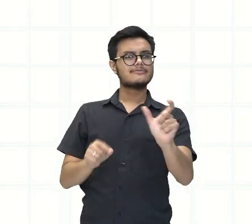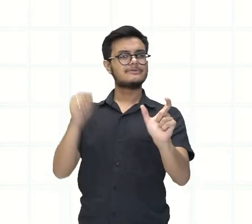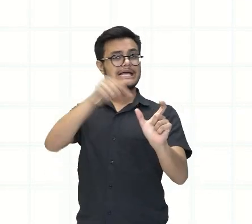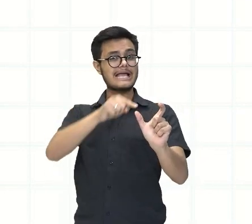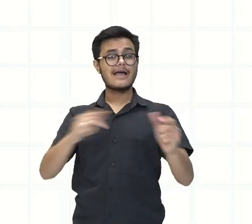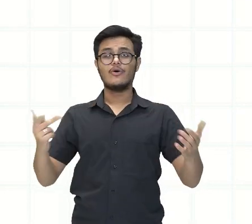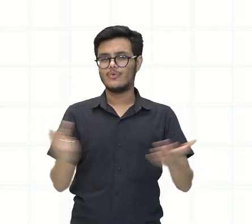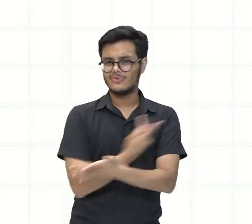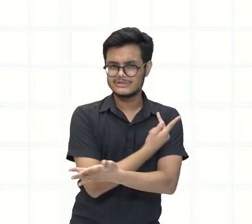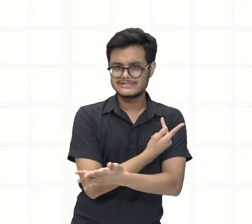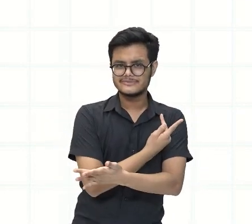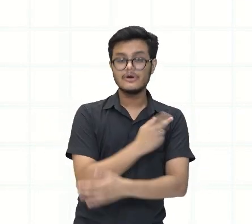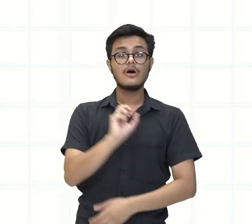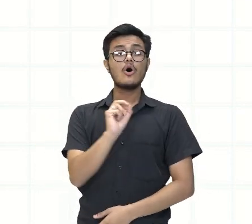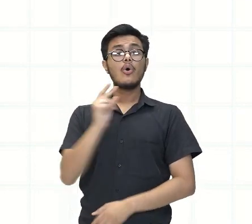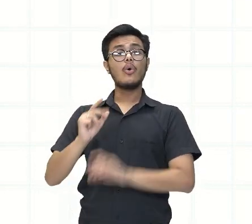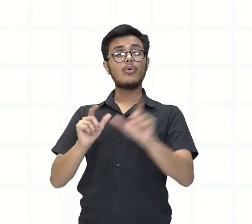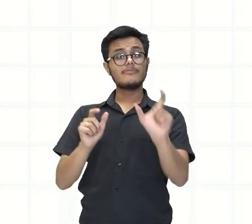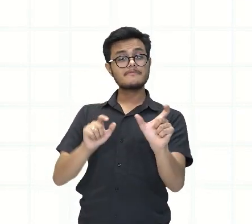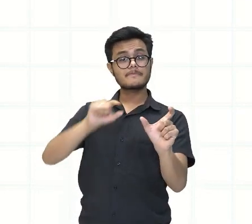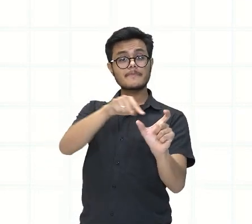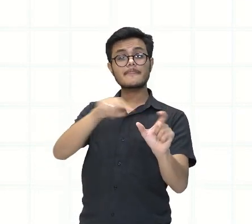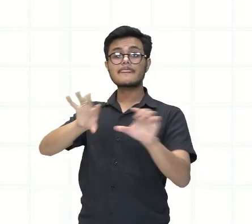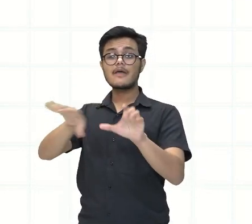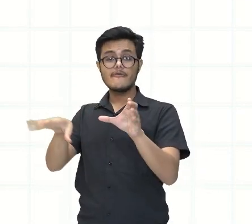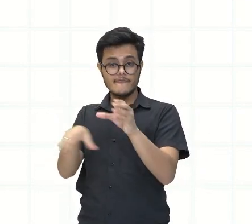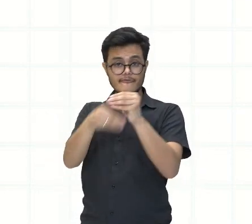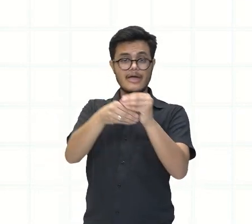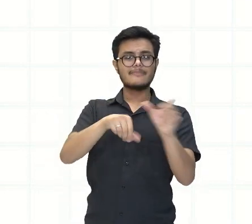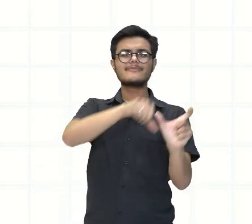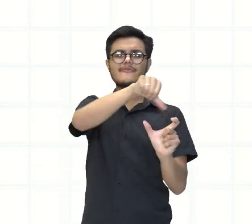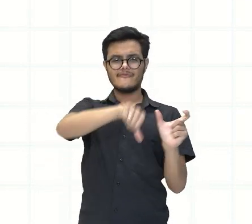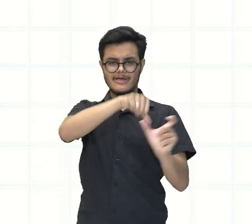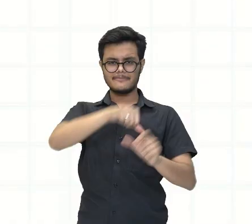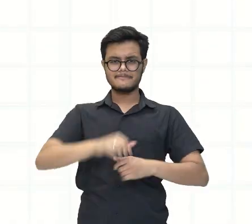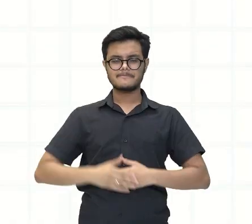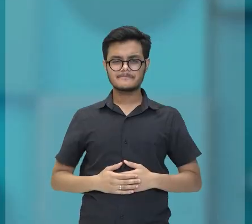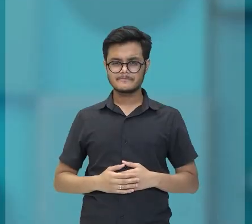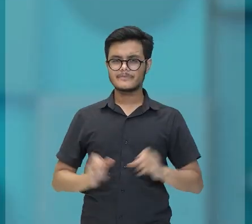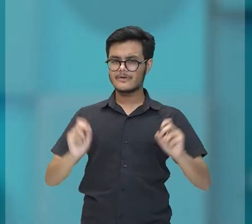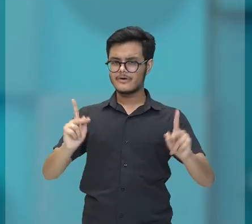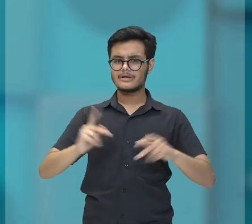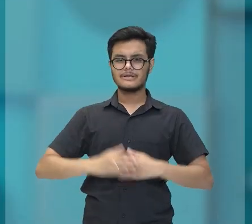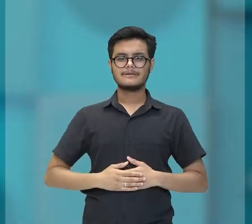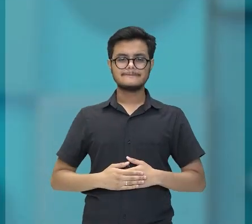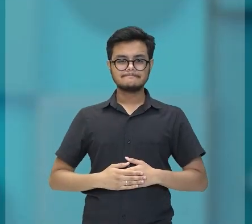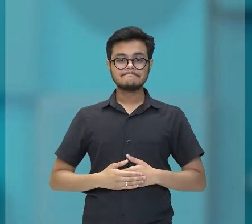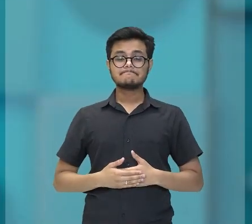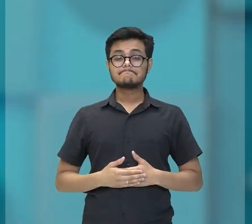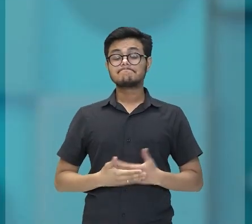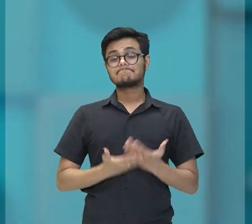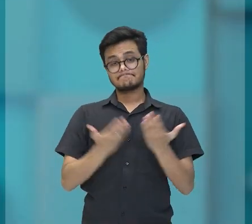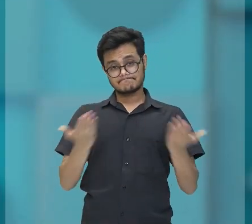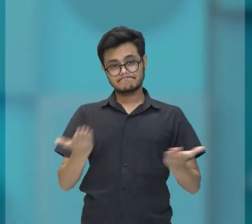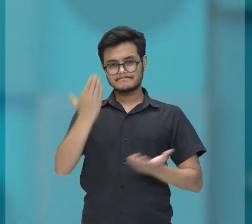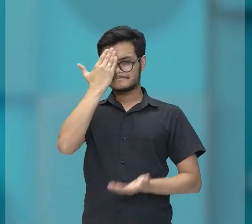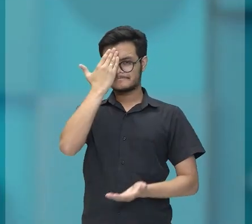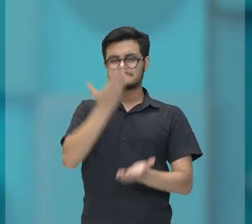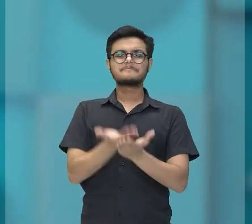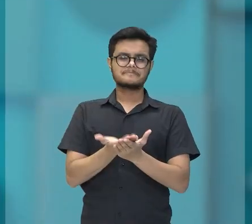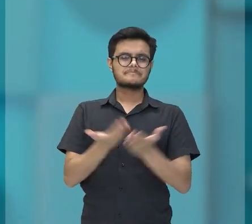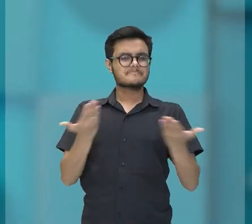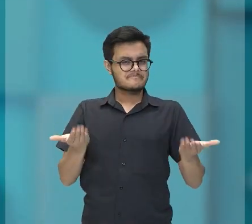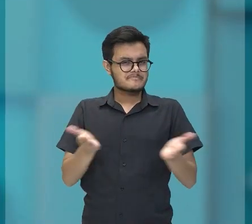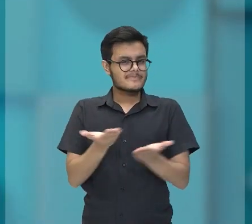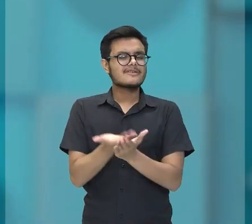tenho um predicado nominal e se é verbo de ligação ou não, ok? Então, agora que nós